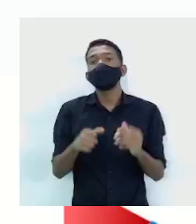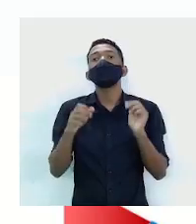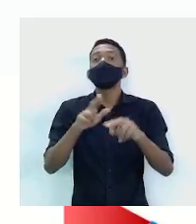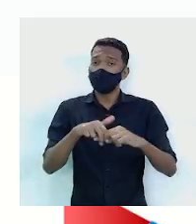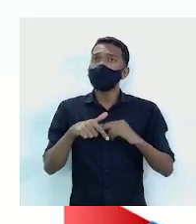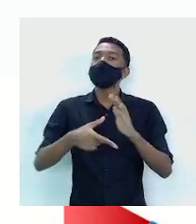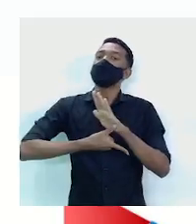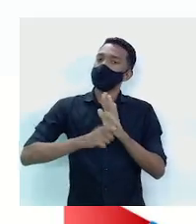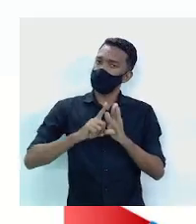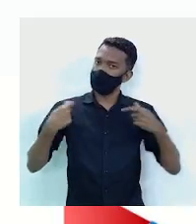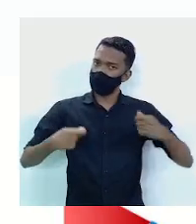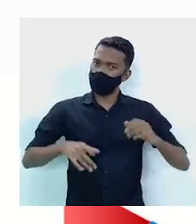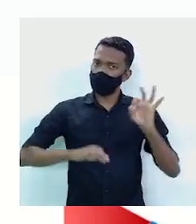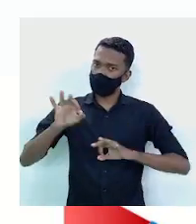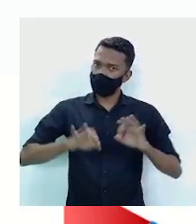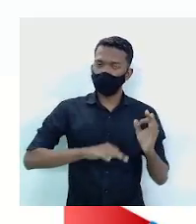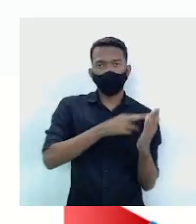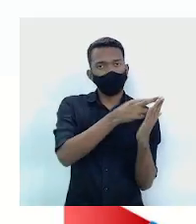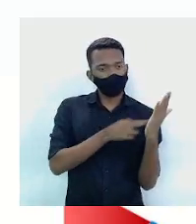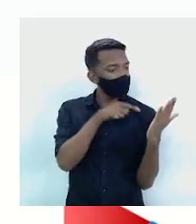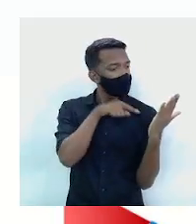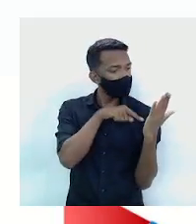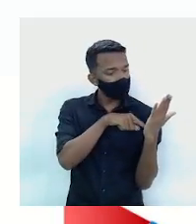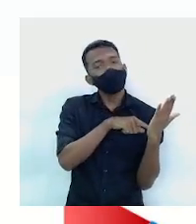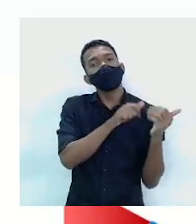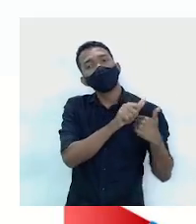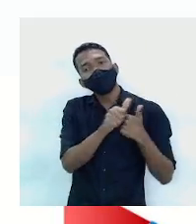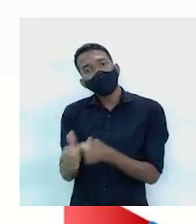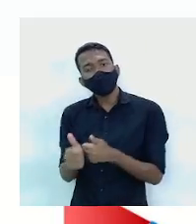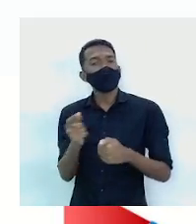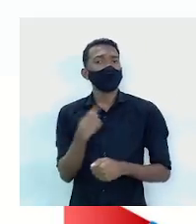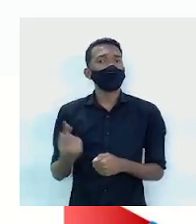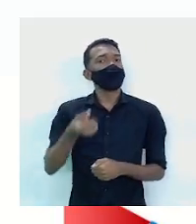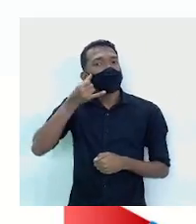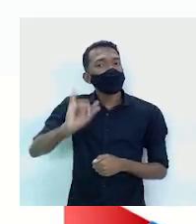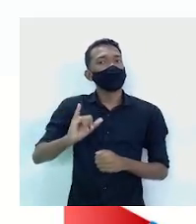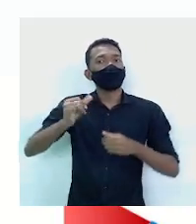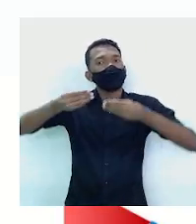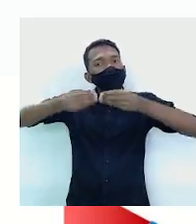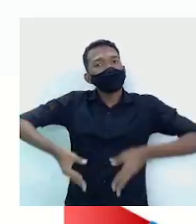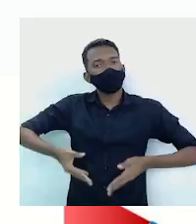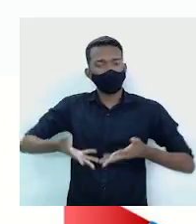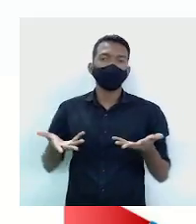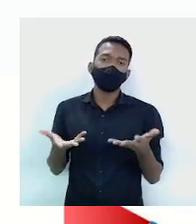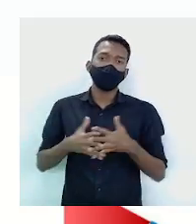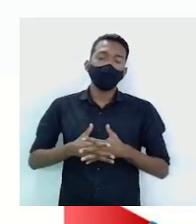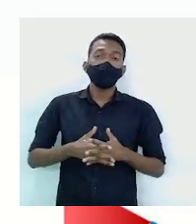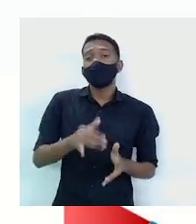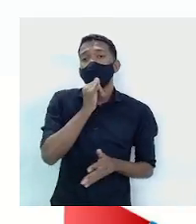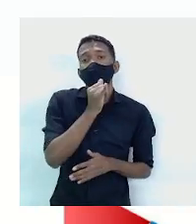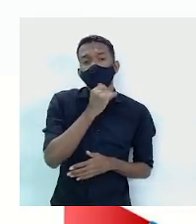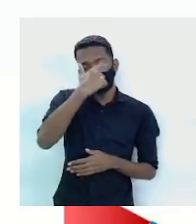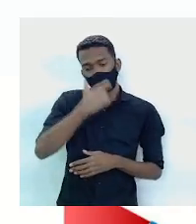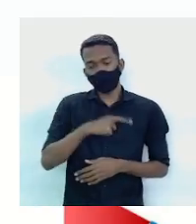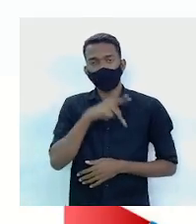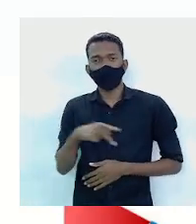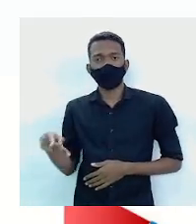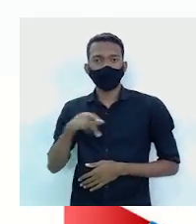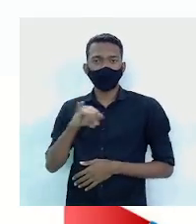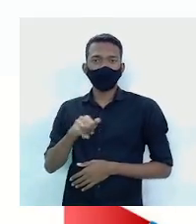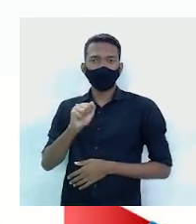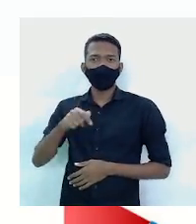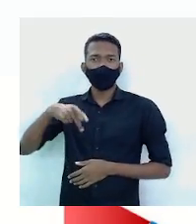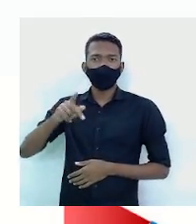é muito importante. O roteiro é basicamente para a gente não se perder. Imagine aqui agora eu, professor